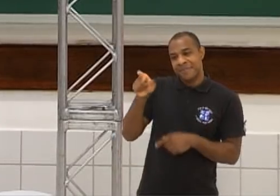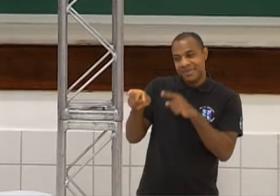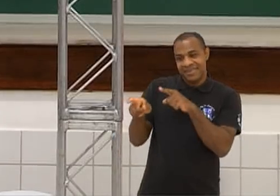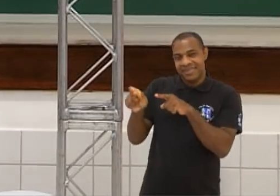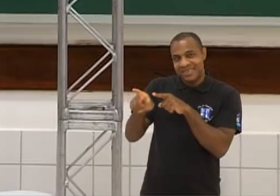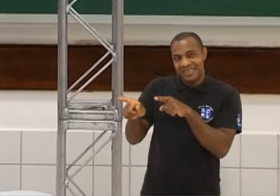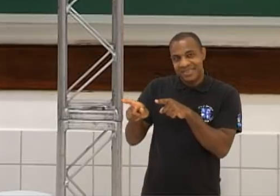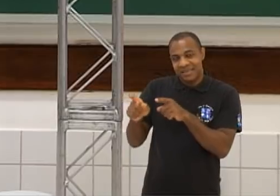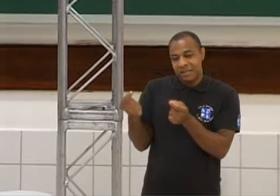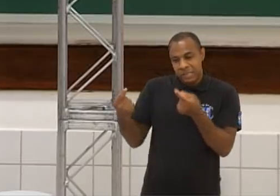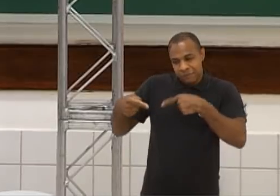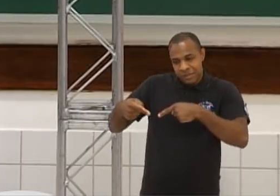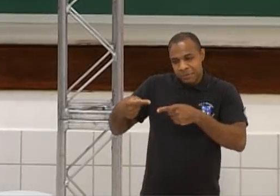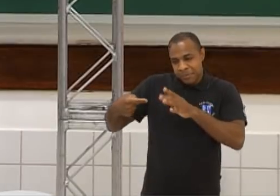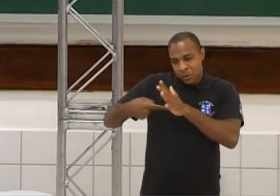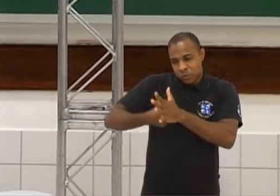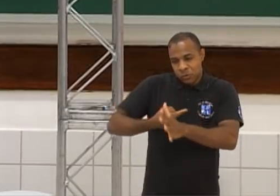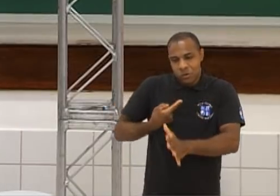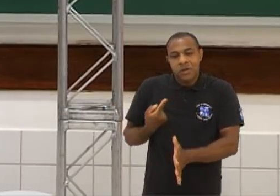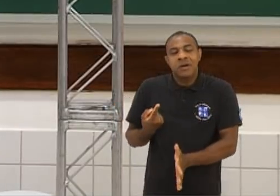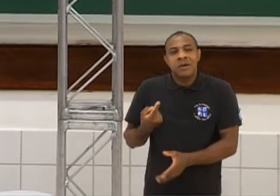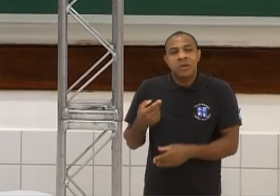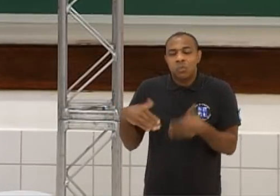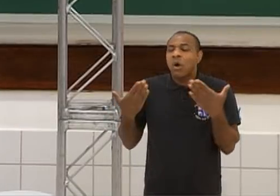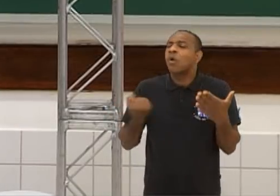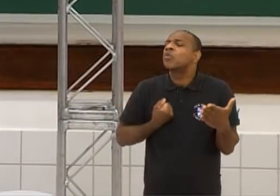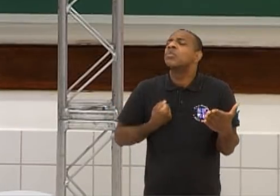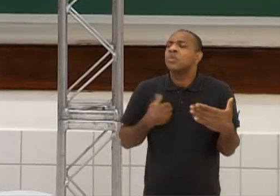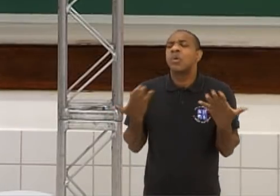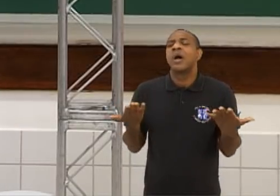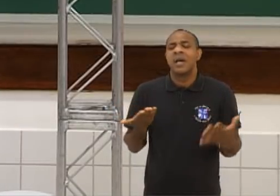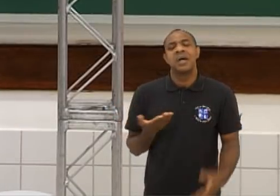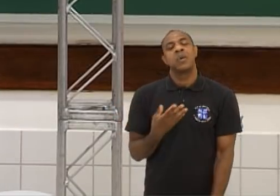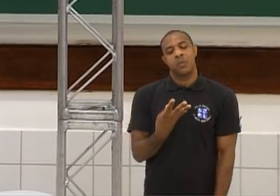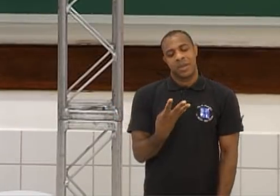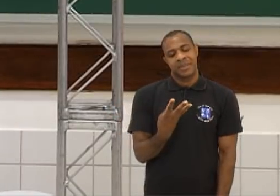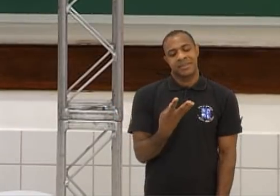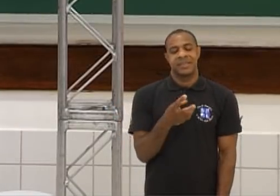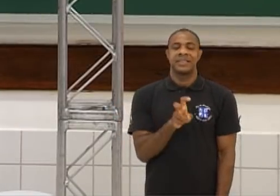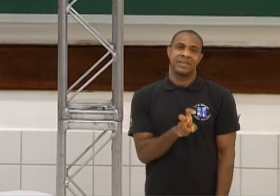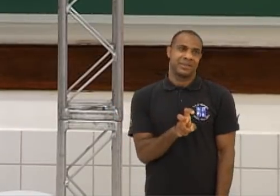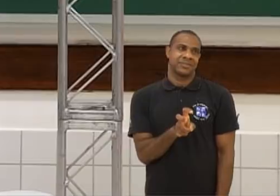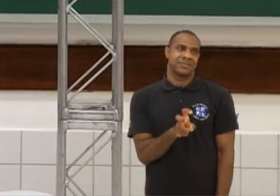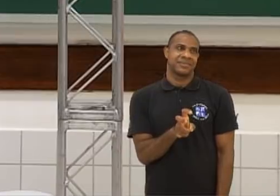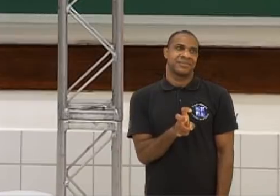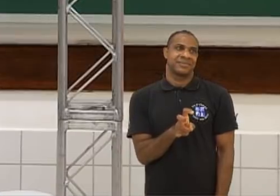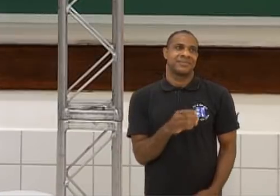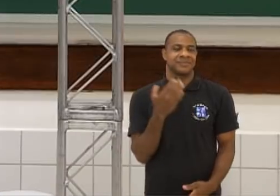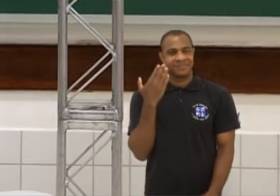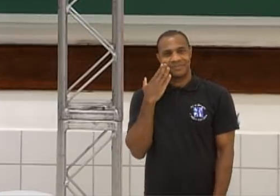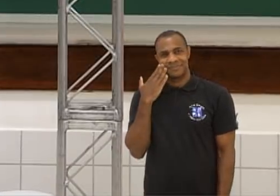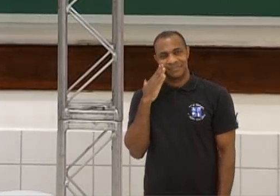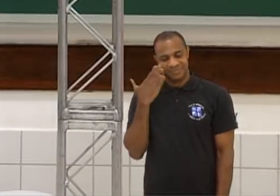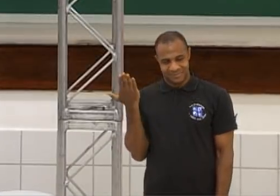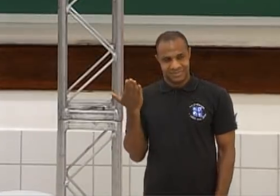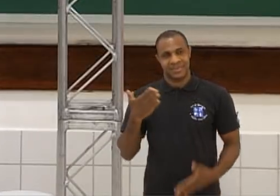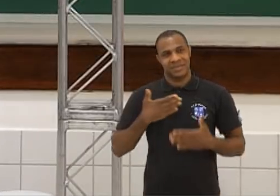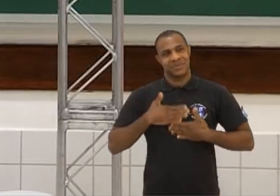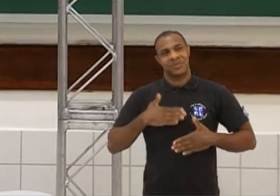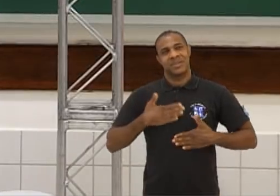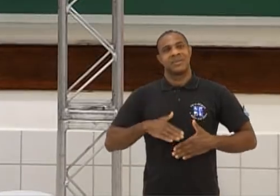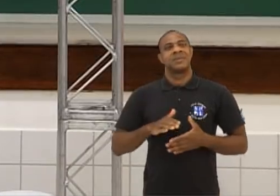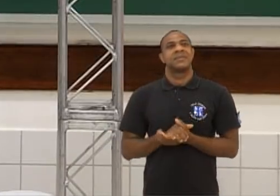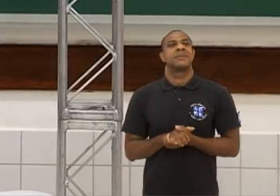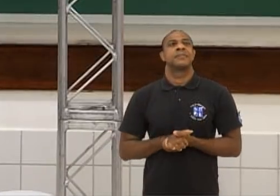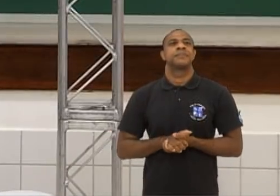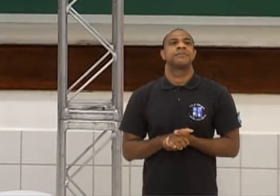nos desafiando e perguntou? Qual é esse número? 45. Tudo bem? Fácil? Tranquilo? Vamos lá?